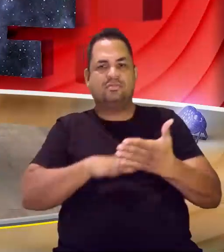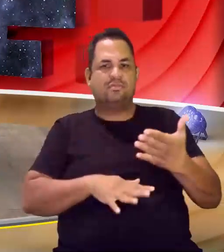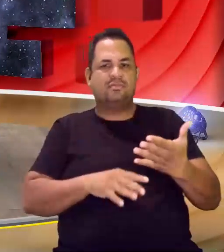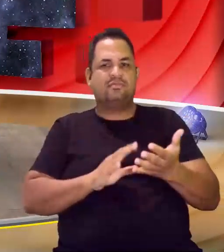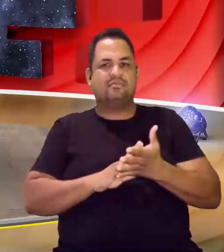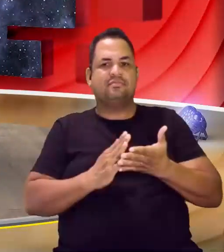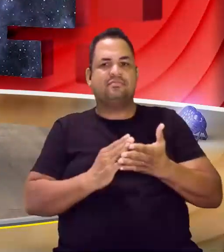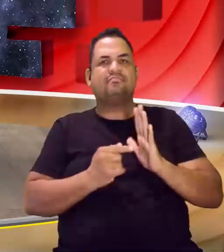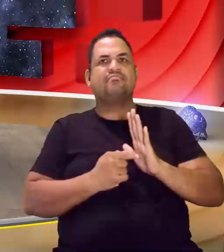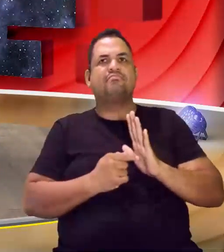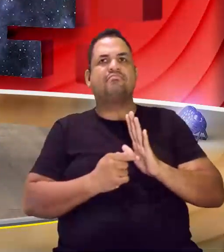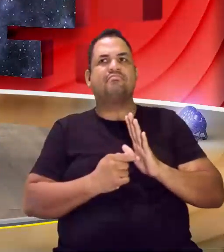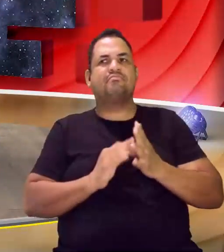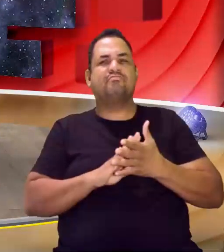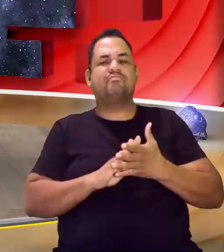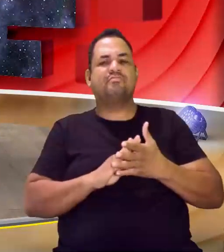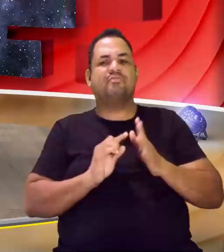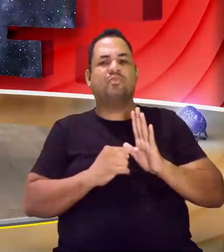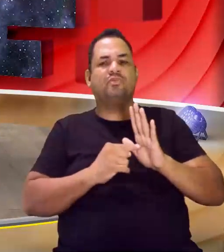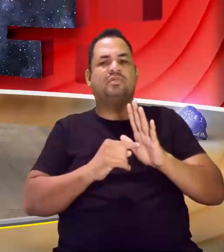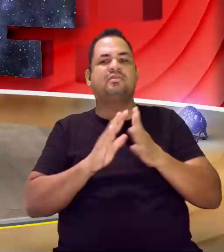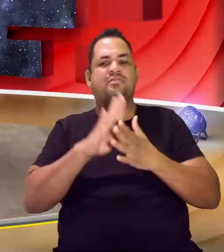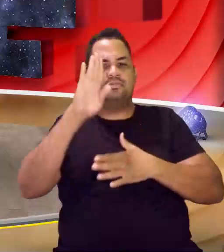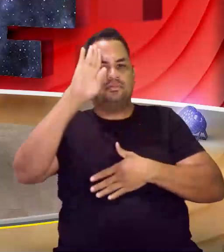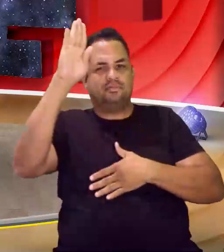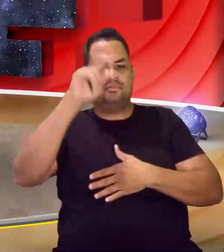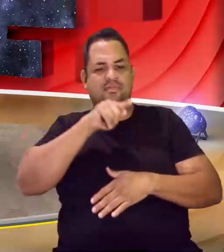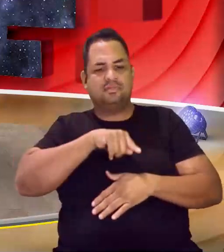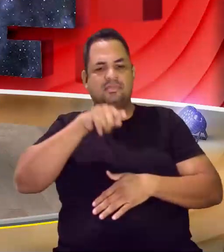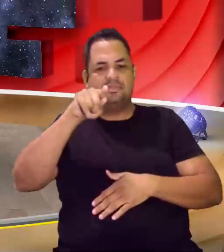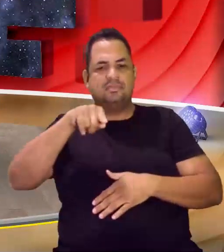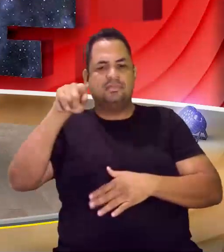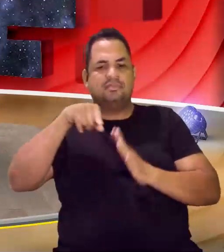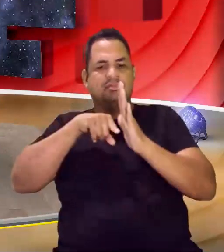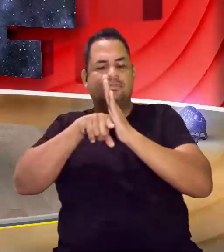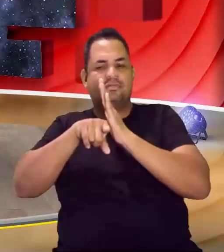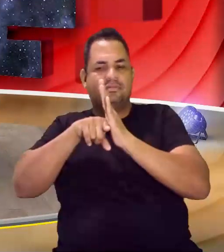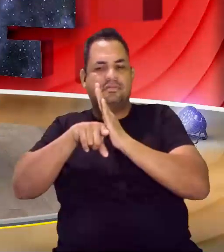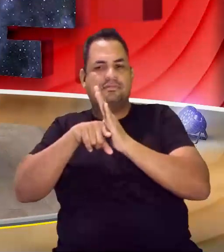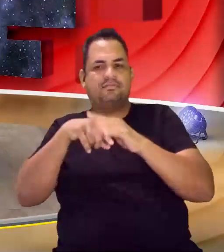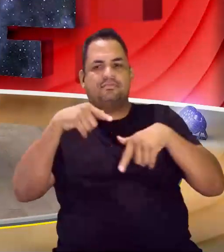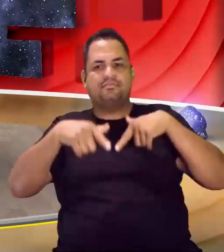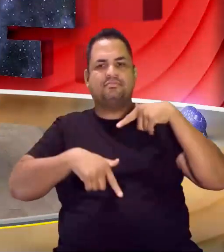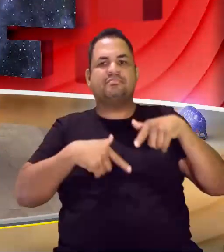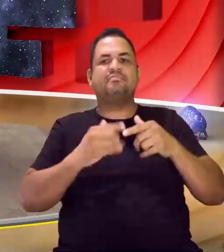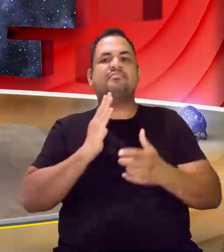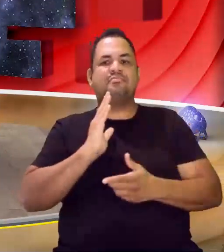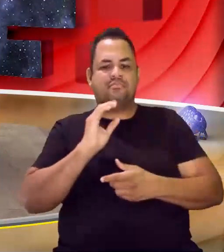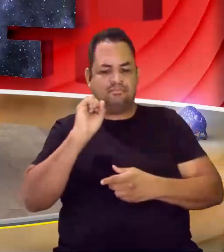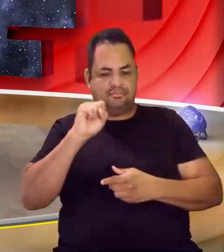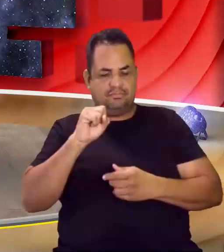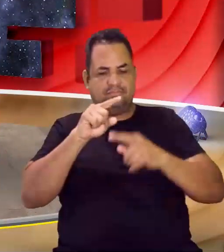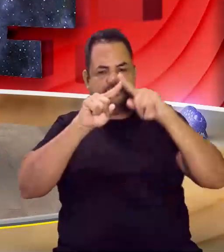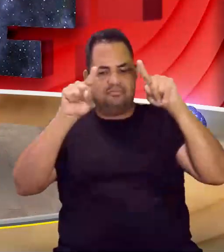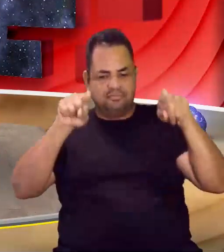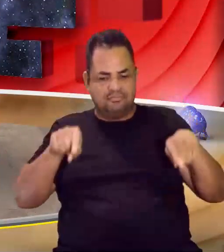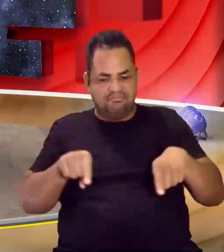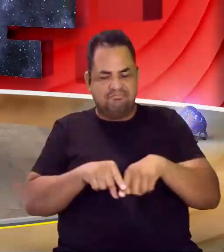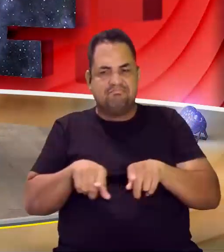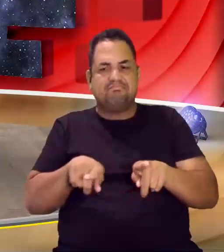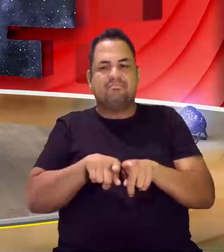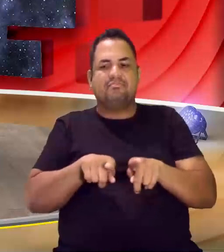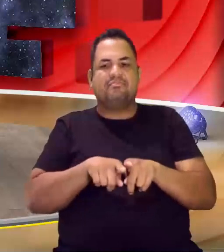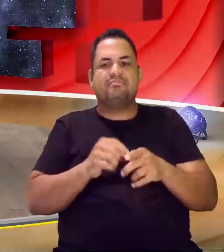Vamos destacar aqui os tópicos principais. Gráfico. Análise de gráficos. Trabalhamos com gráficos. Tabelas.